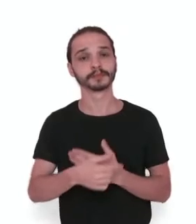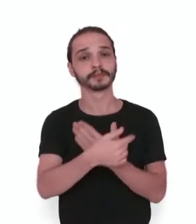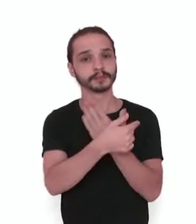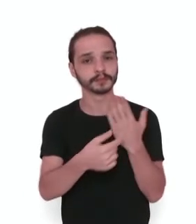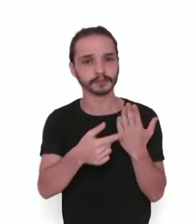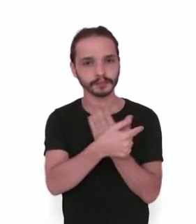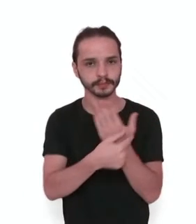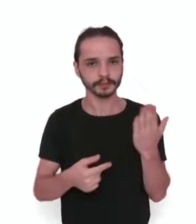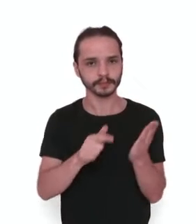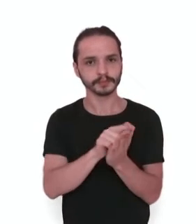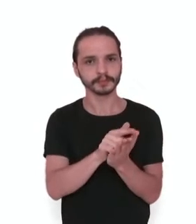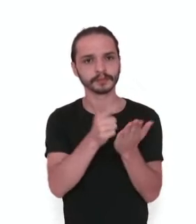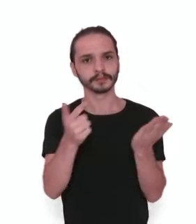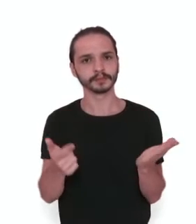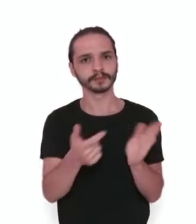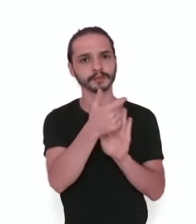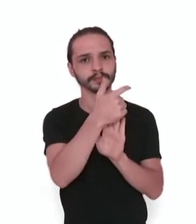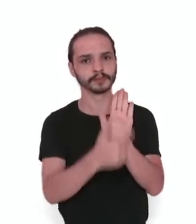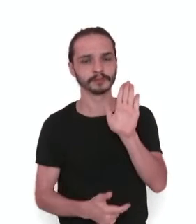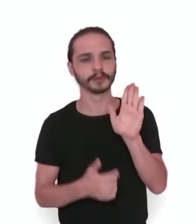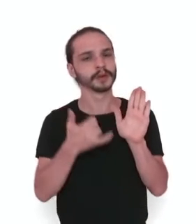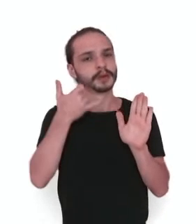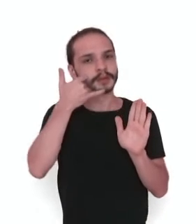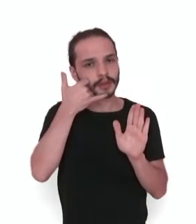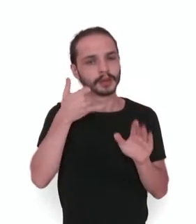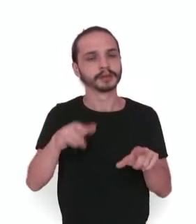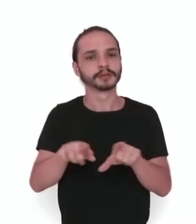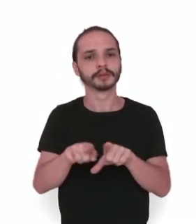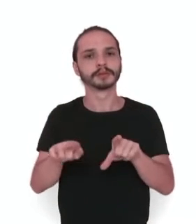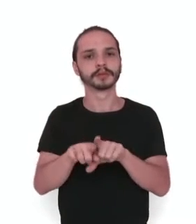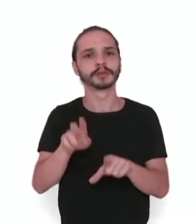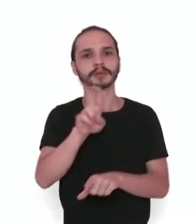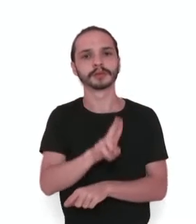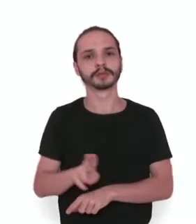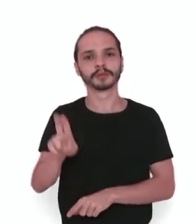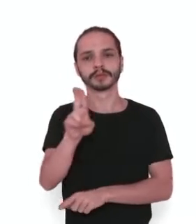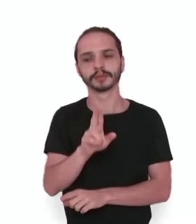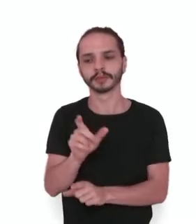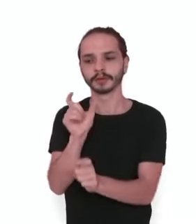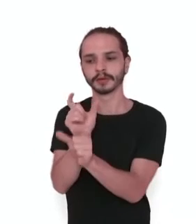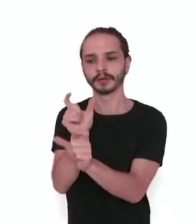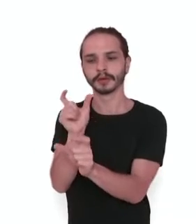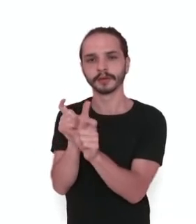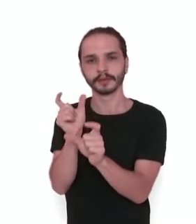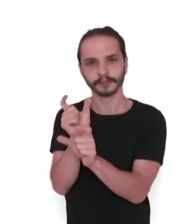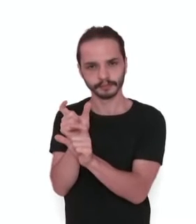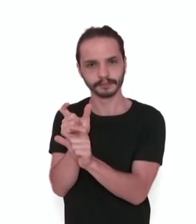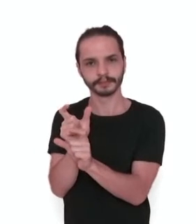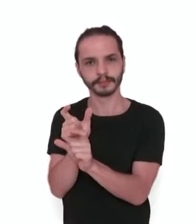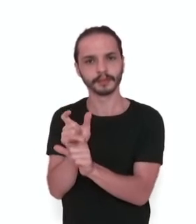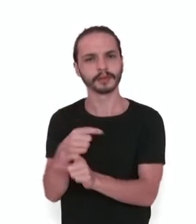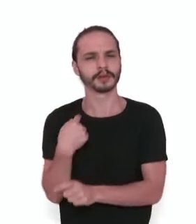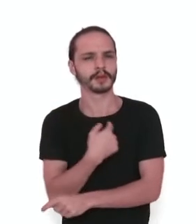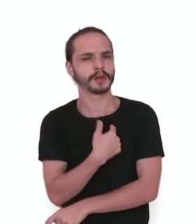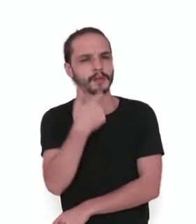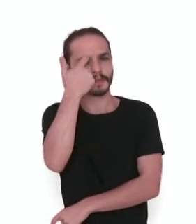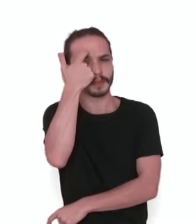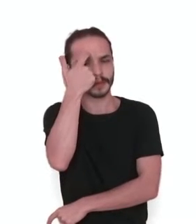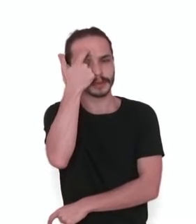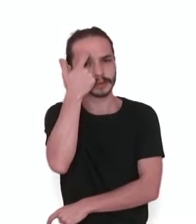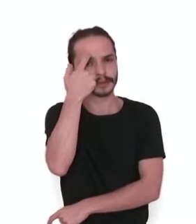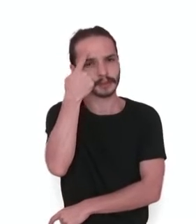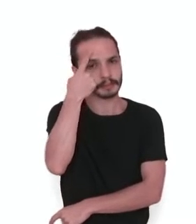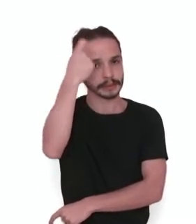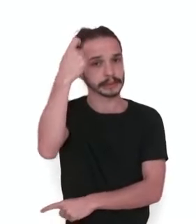publicada, telefone celular também é usado para a alfabetização. Achamos que a ideia é muito positiva,